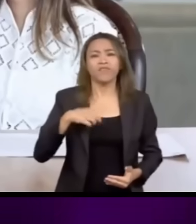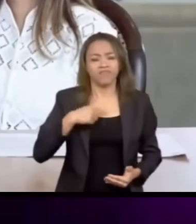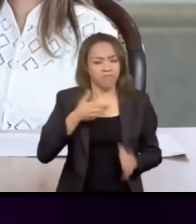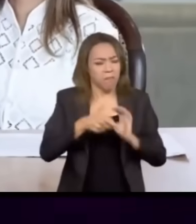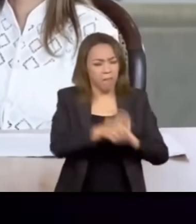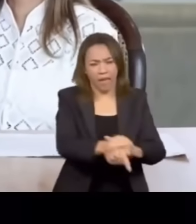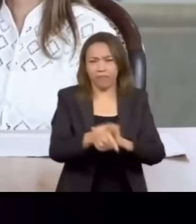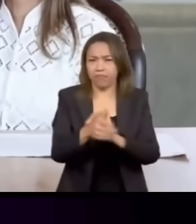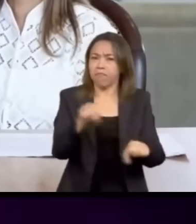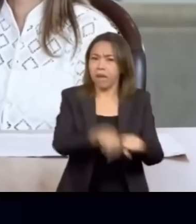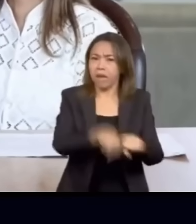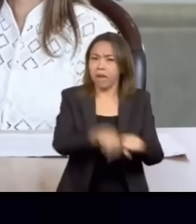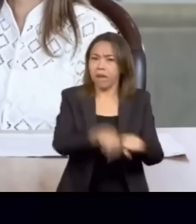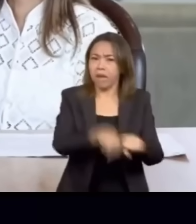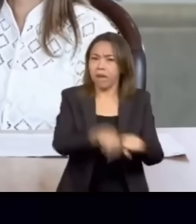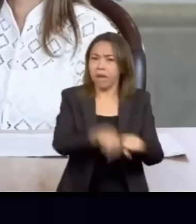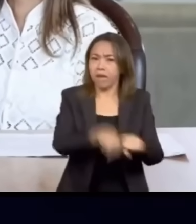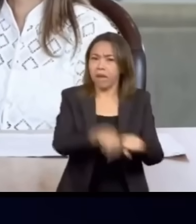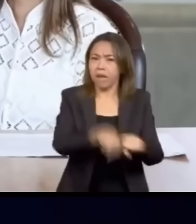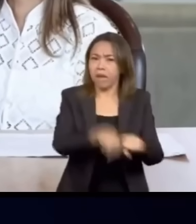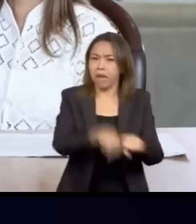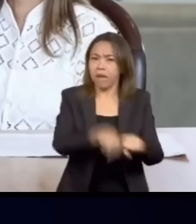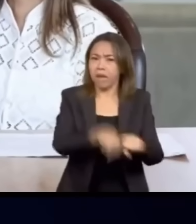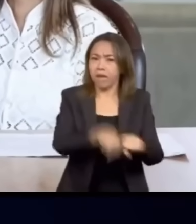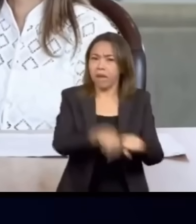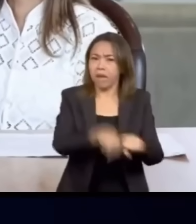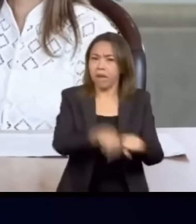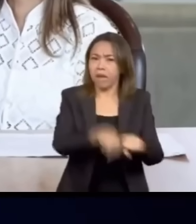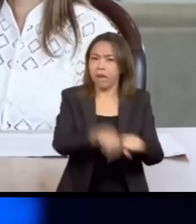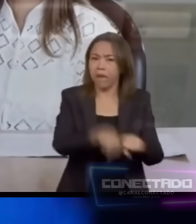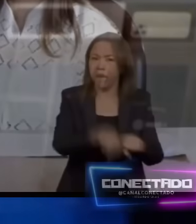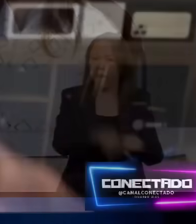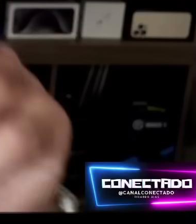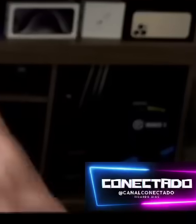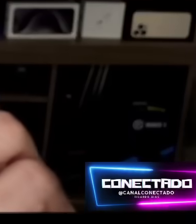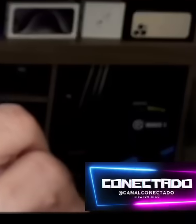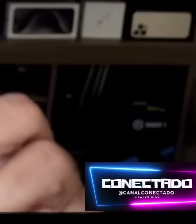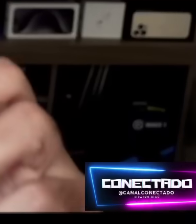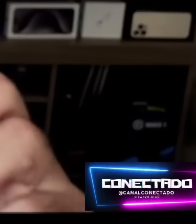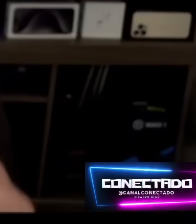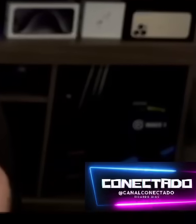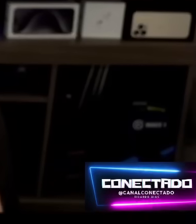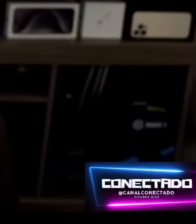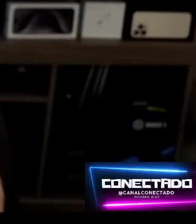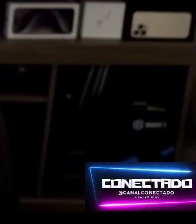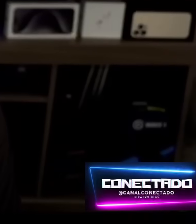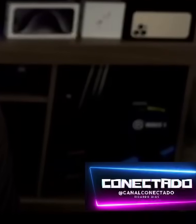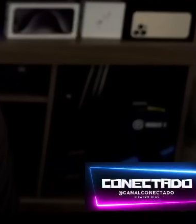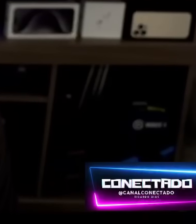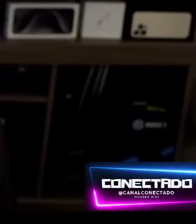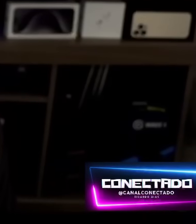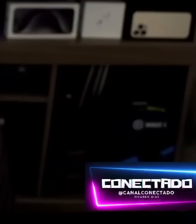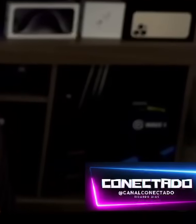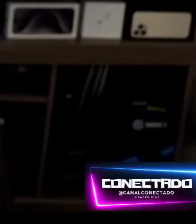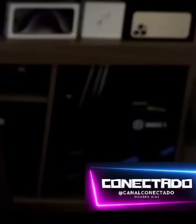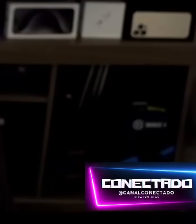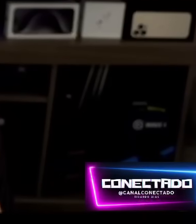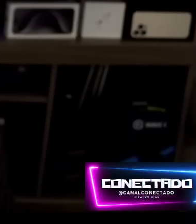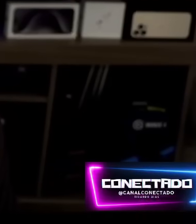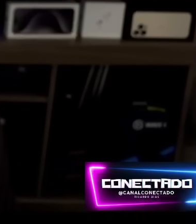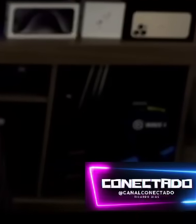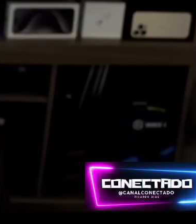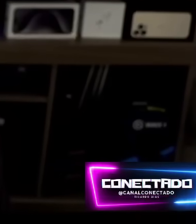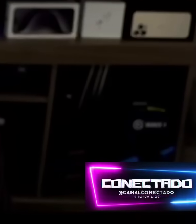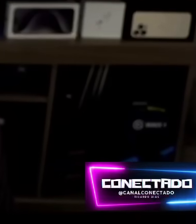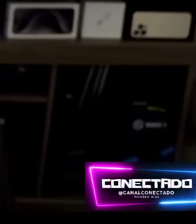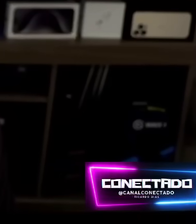uma regulação séria e... Aí, tome aí, ó. Tome aí. O que acontece? Tudo que esse moço aí,